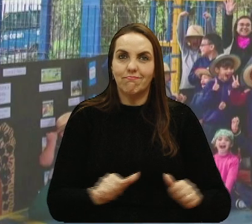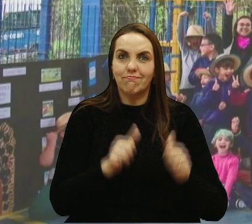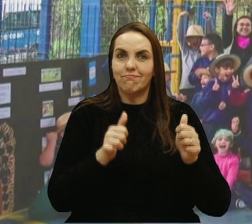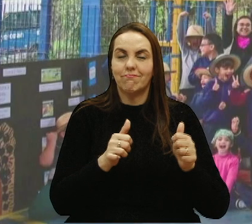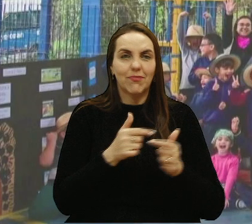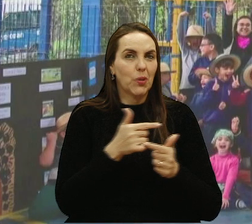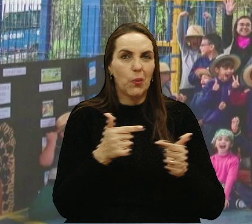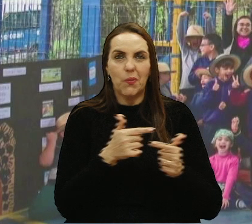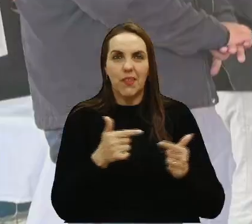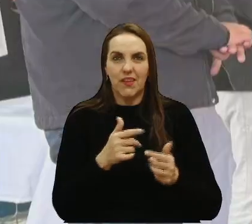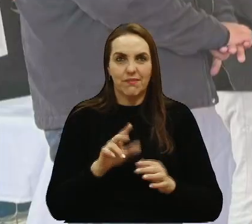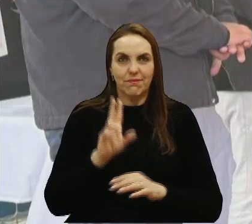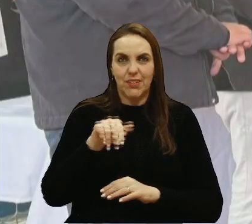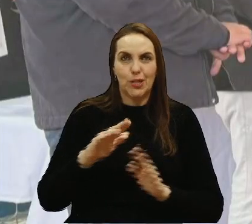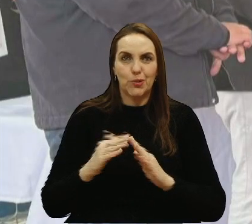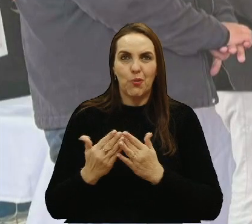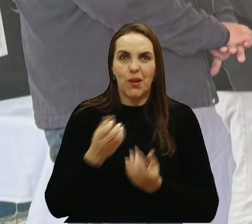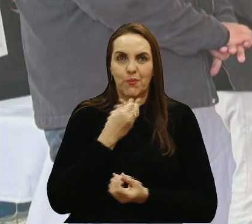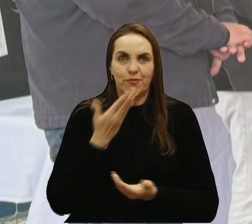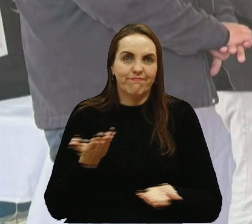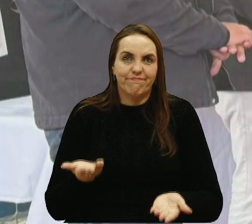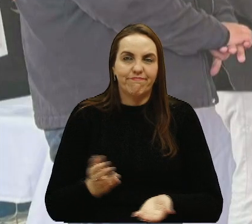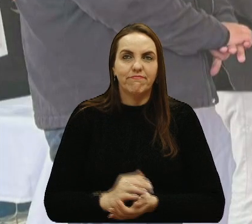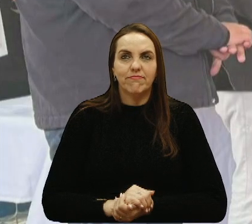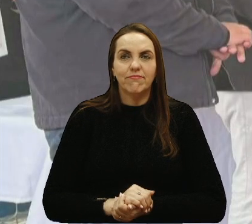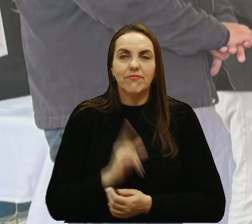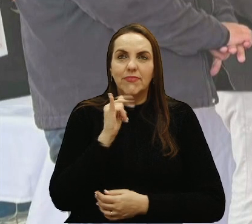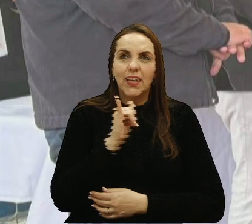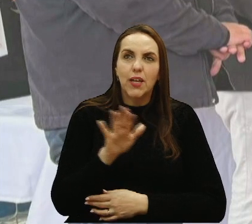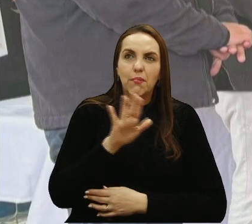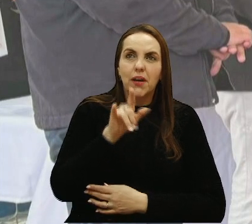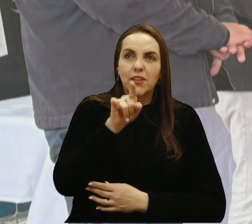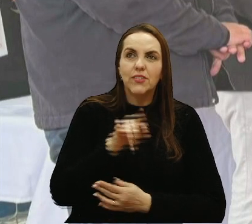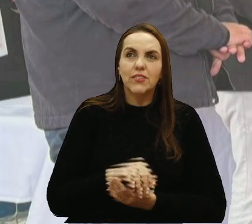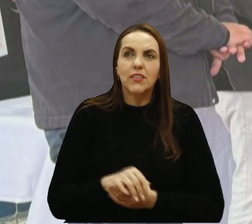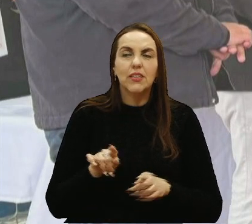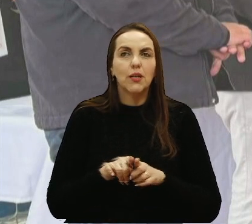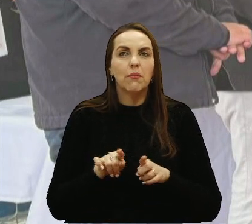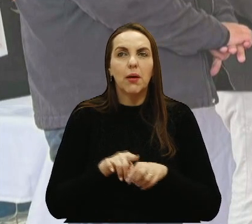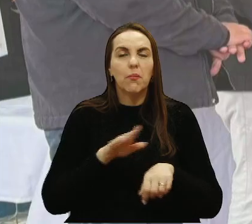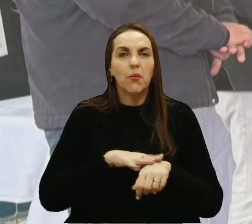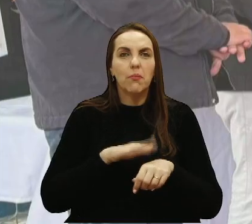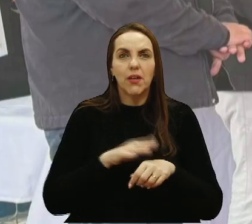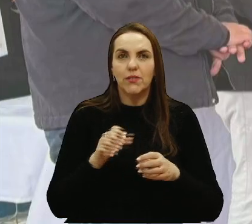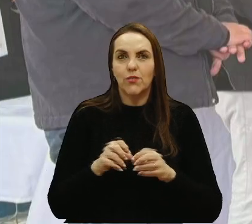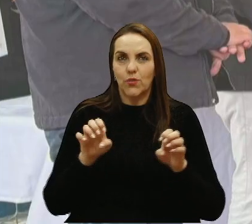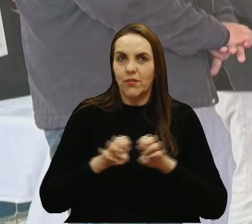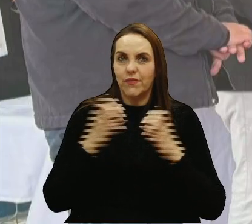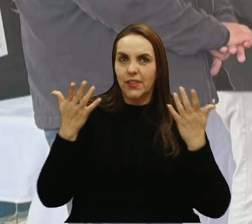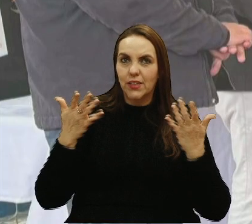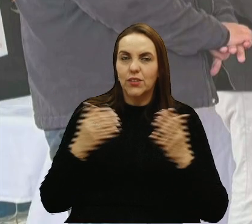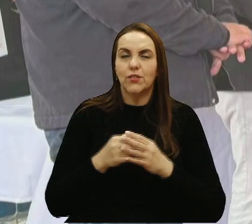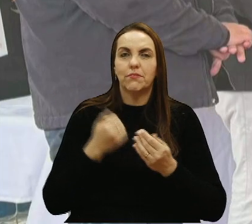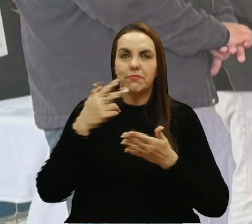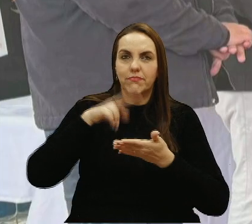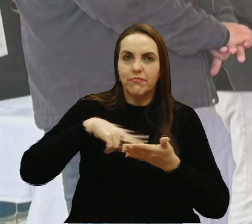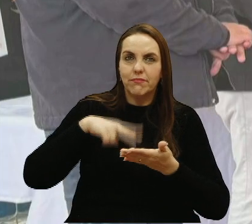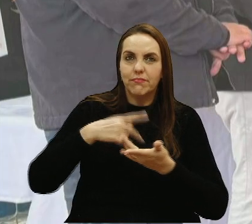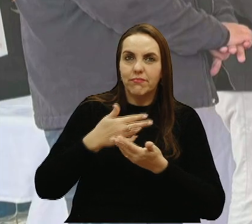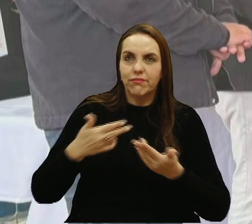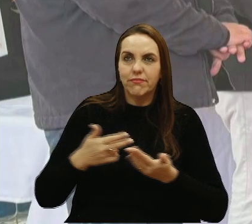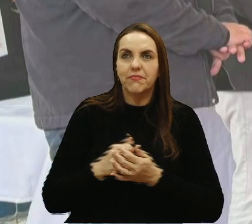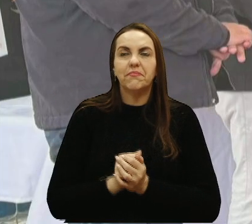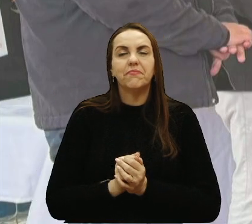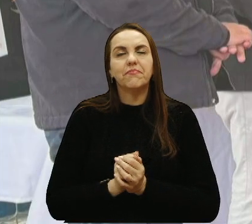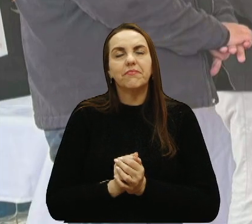escola. Tem mais alguma imagem? Aí, momento de cerimonial. Isso aí.